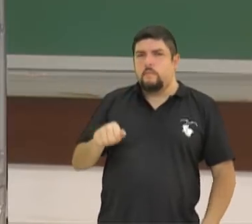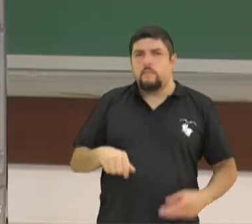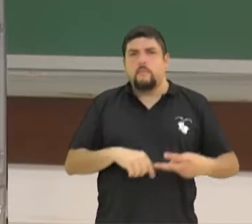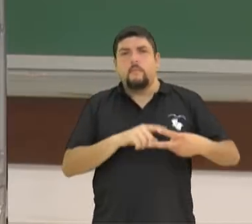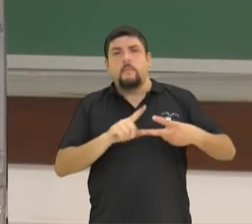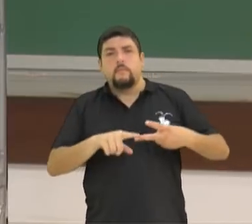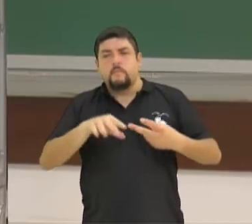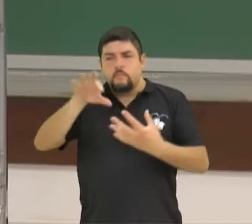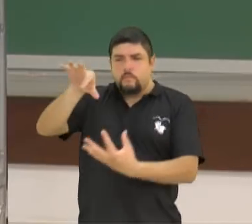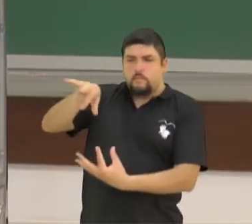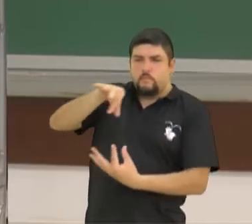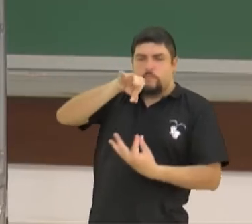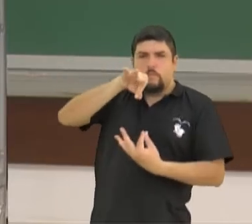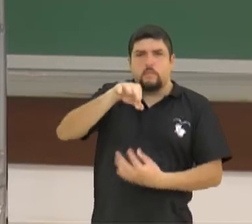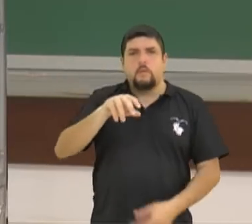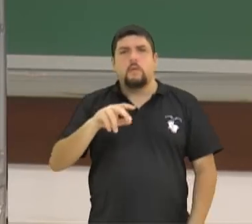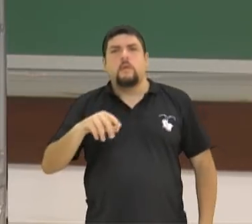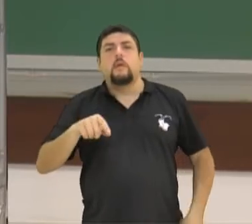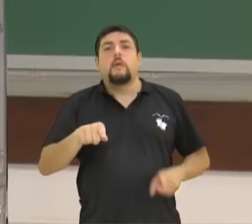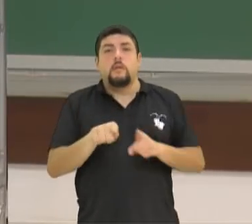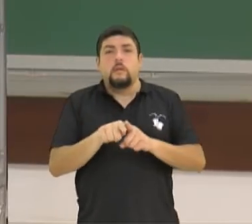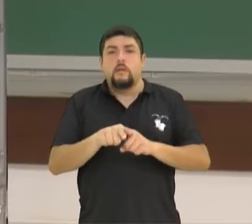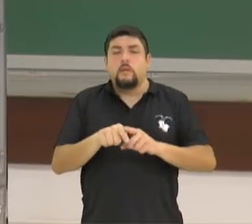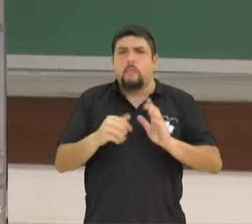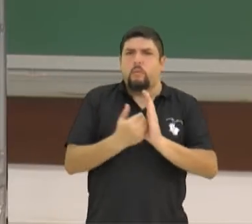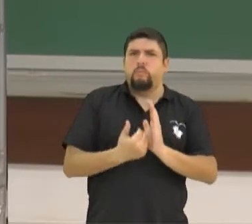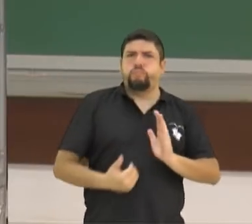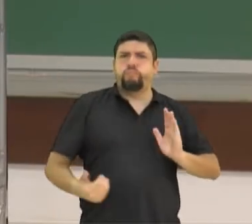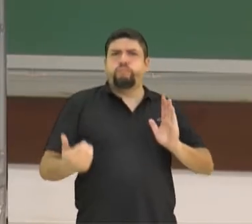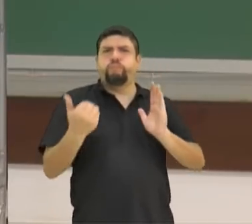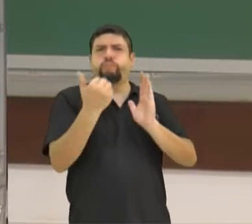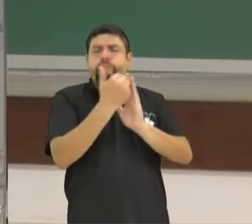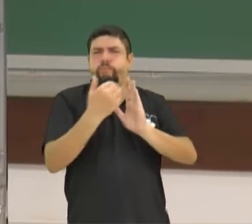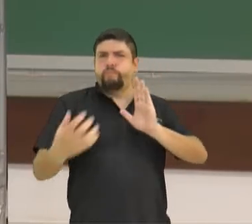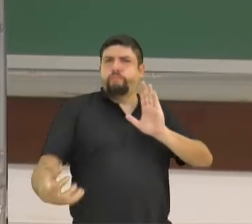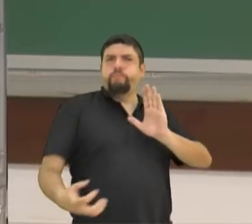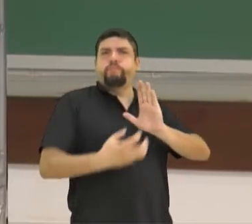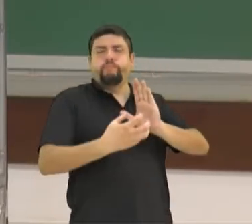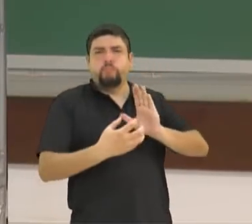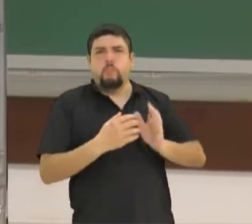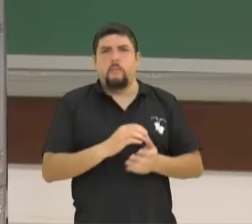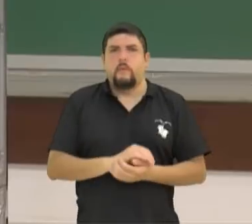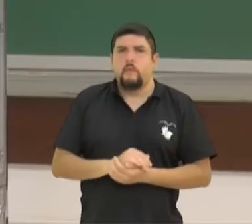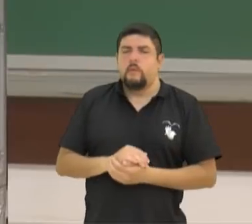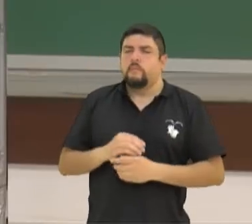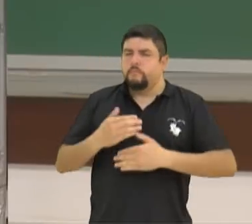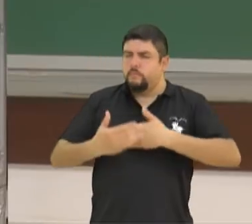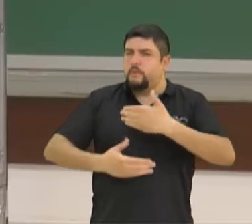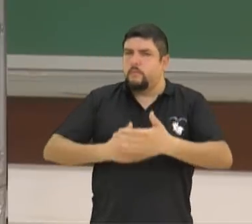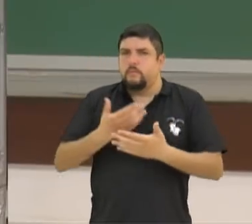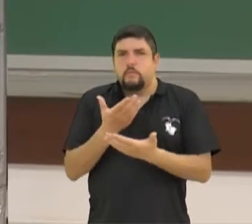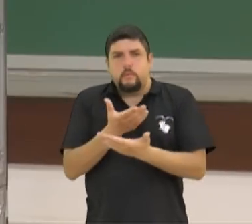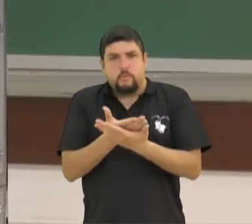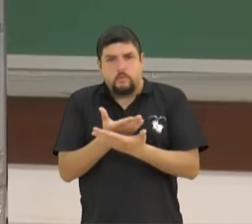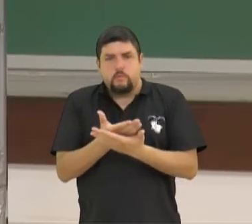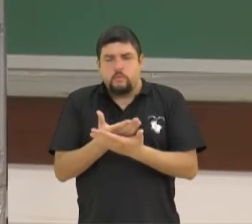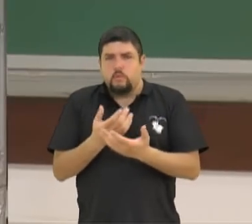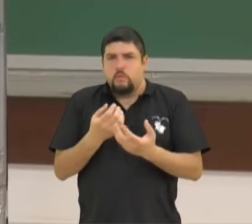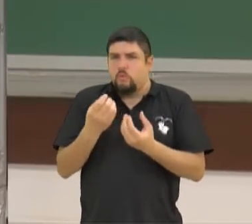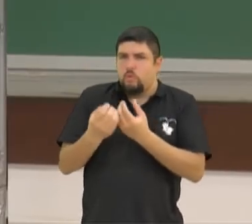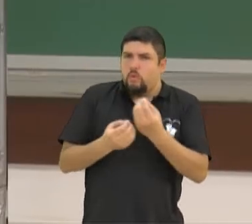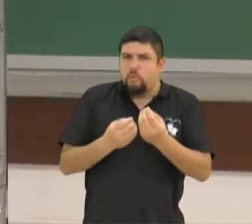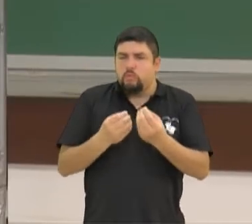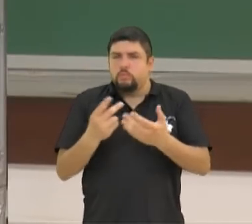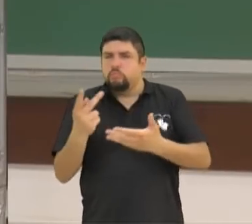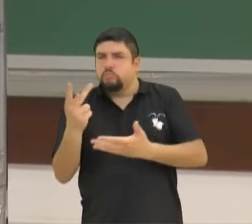de personificação, e hipérbole, que são os exageros que a gente vai ver aí mais exemplos utilizando materiais